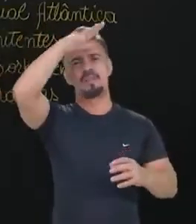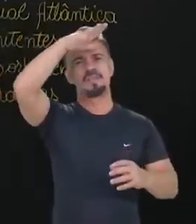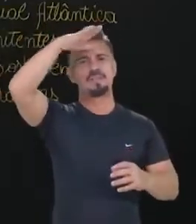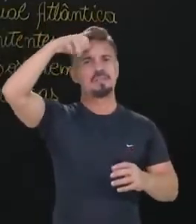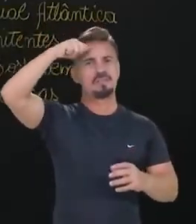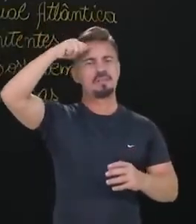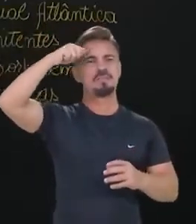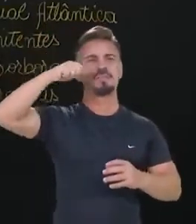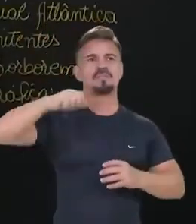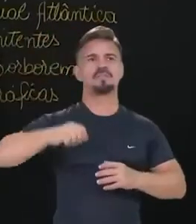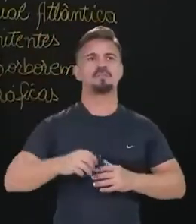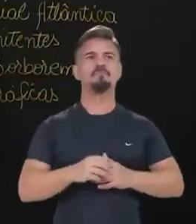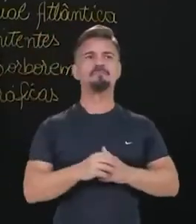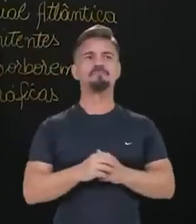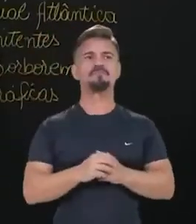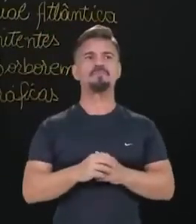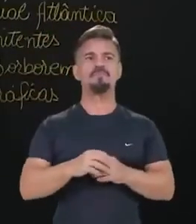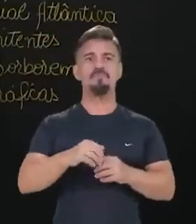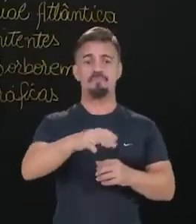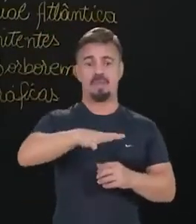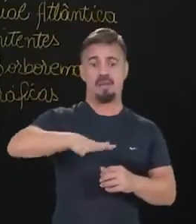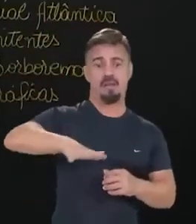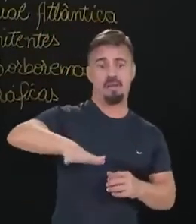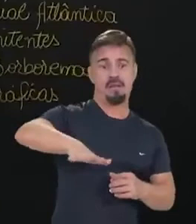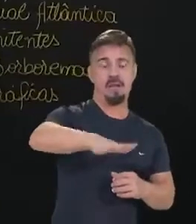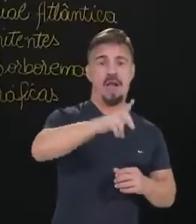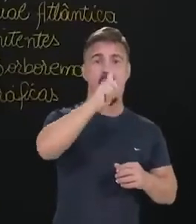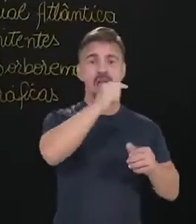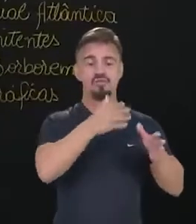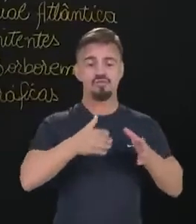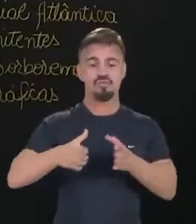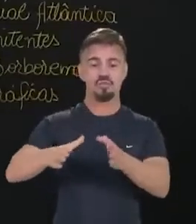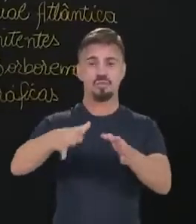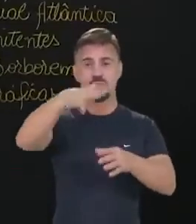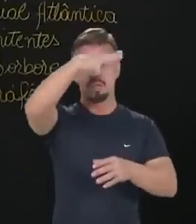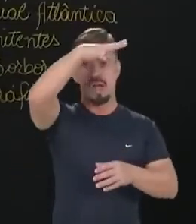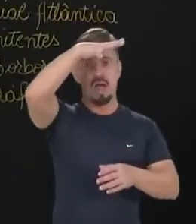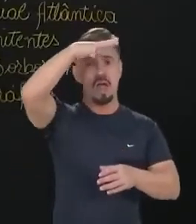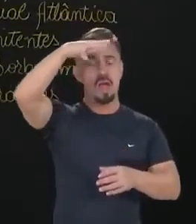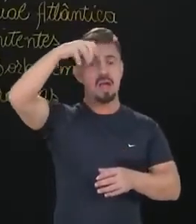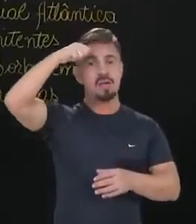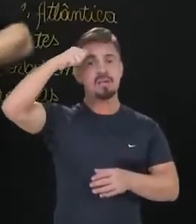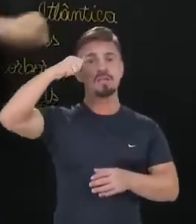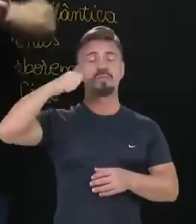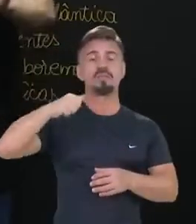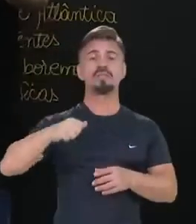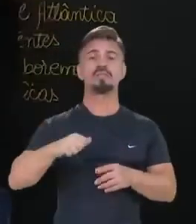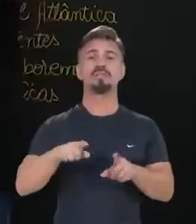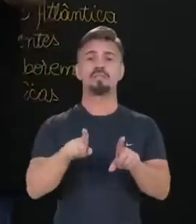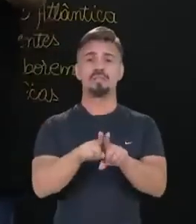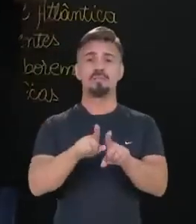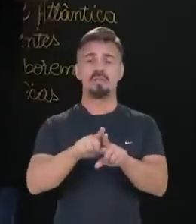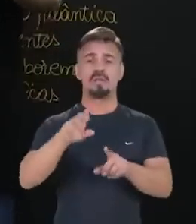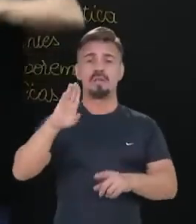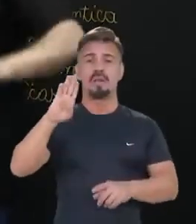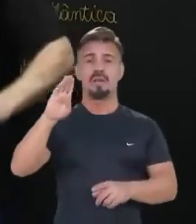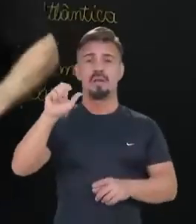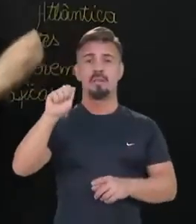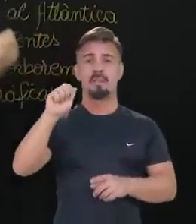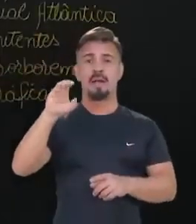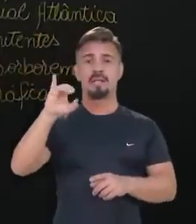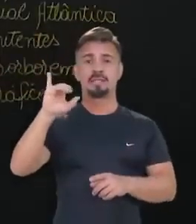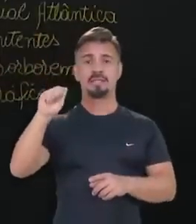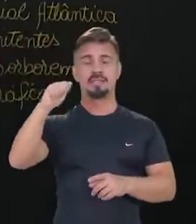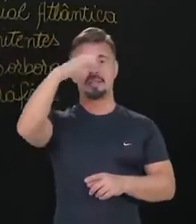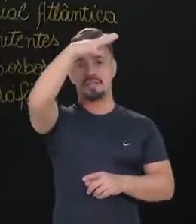amazônico, que é a bacia do rio Amazonas, ou chamada também de bacia amazônica.